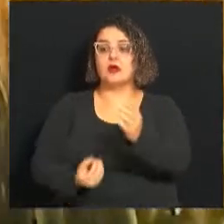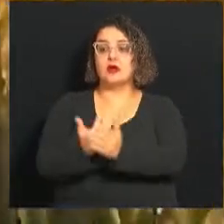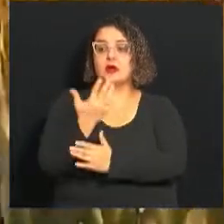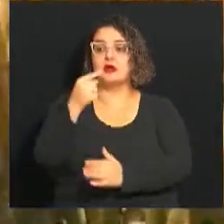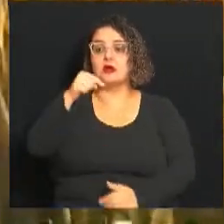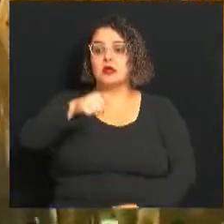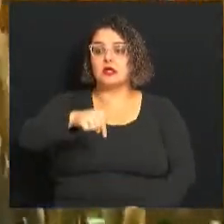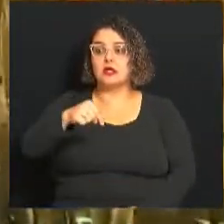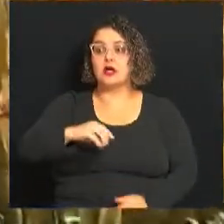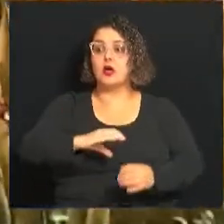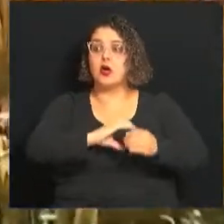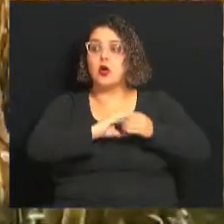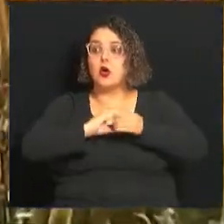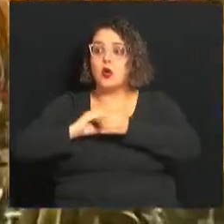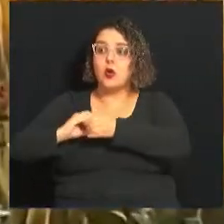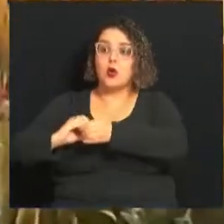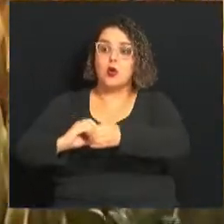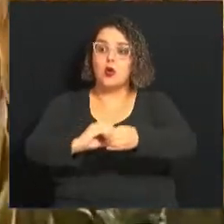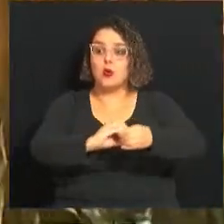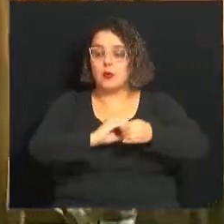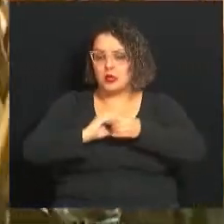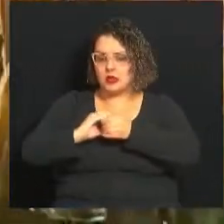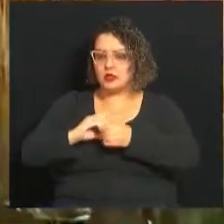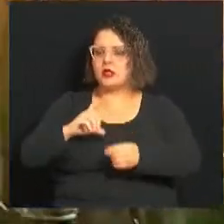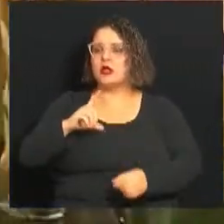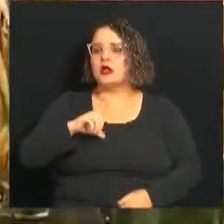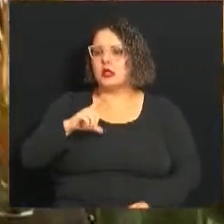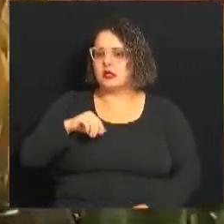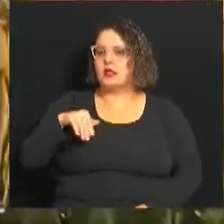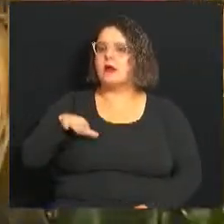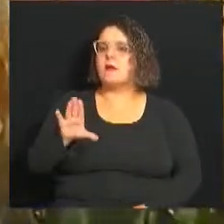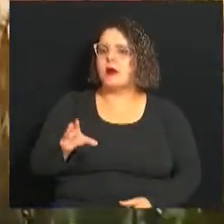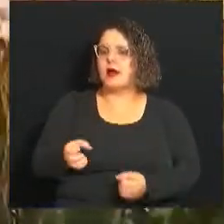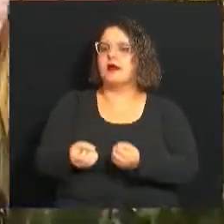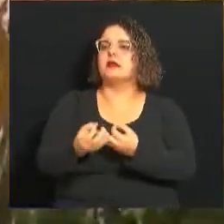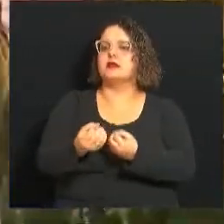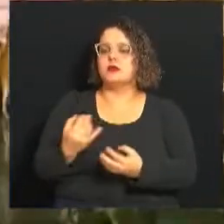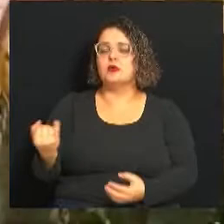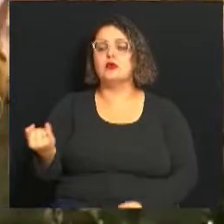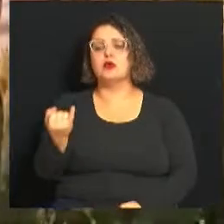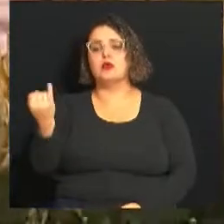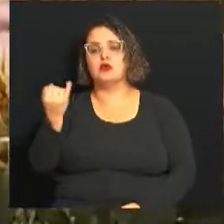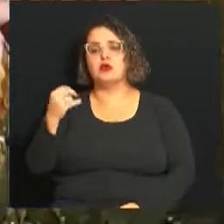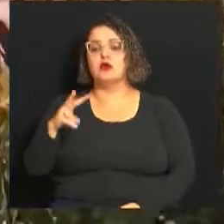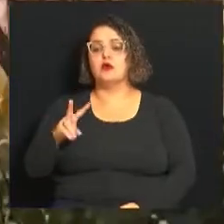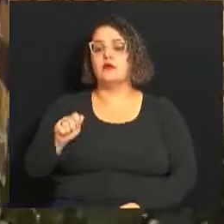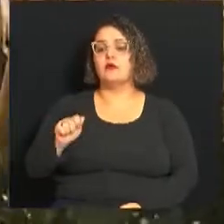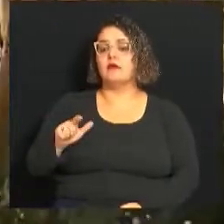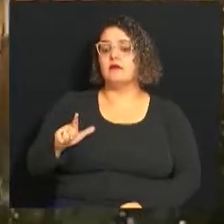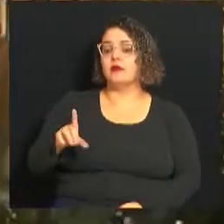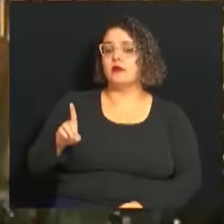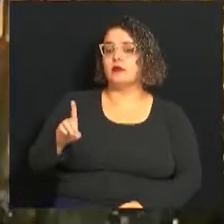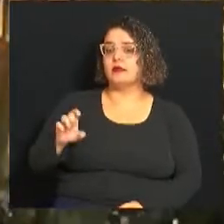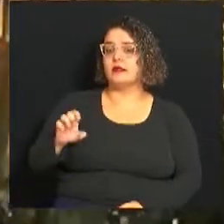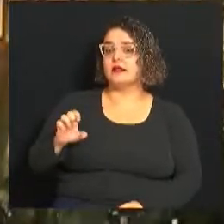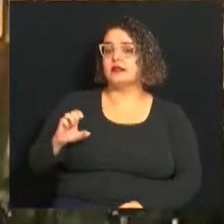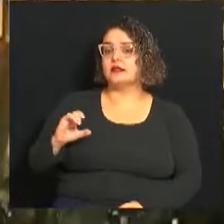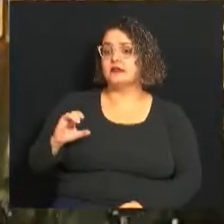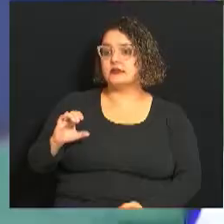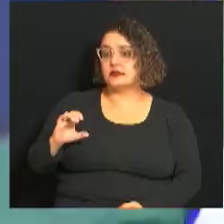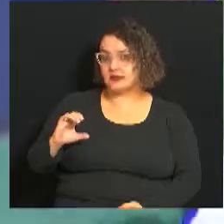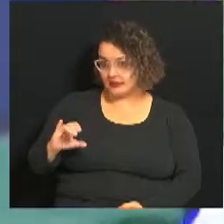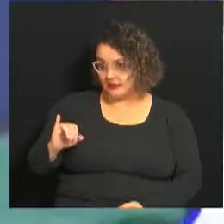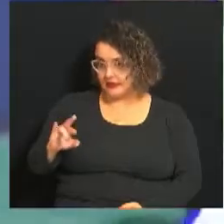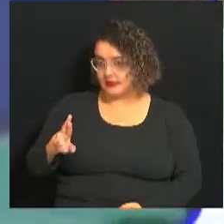a cooperativa. Tem mais informações importantes que o Valdecir vai passar para a gente sobre a cooperativa. Eu